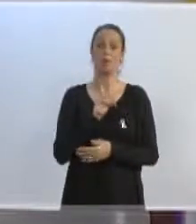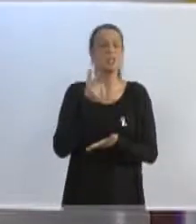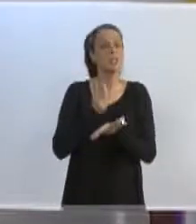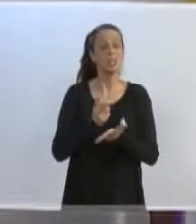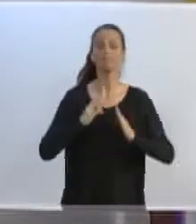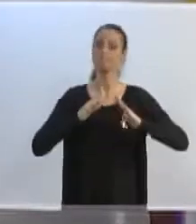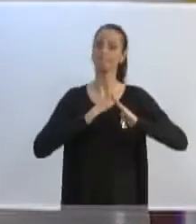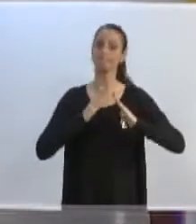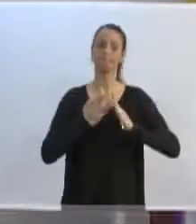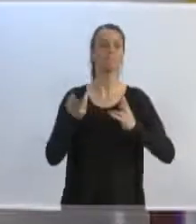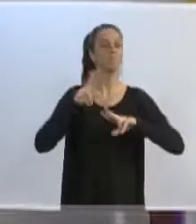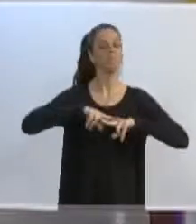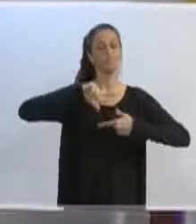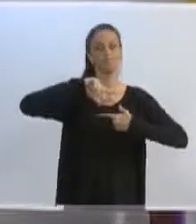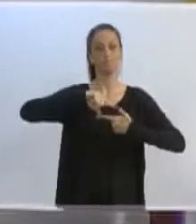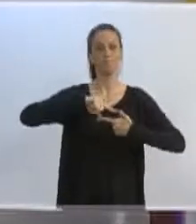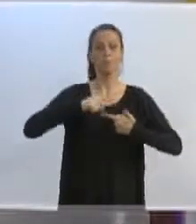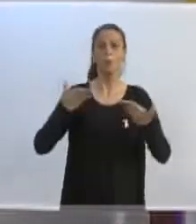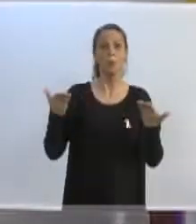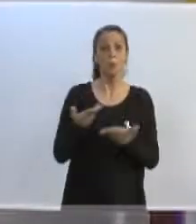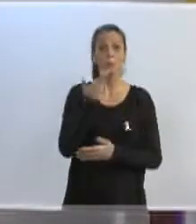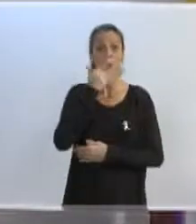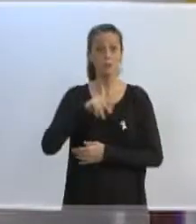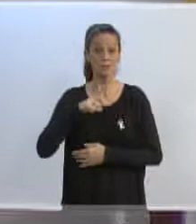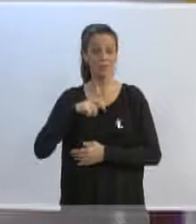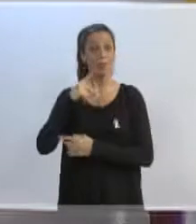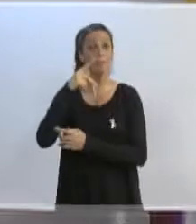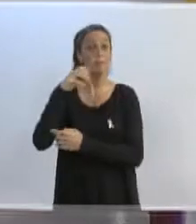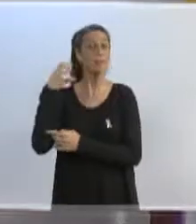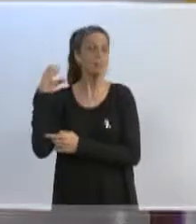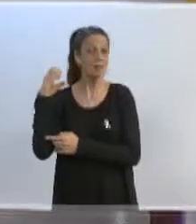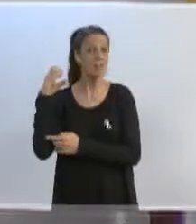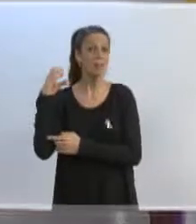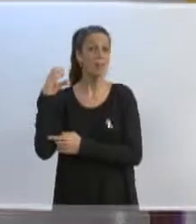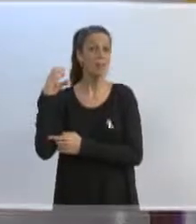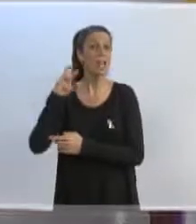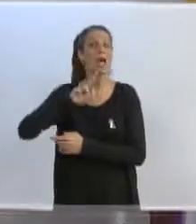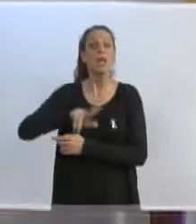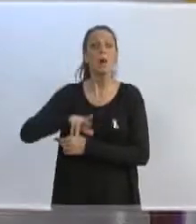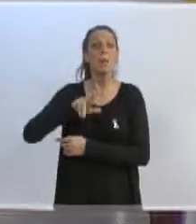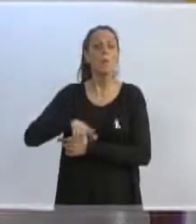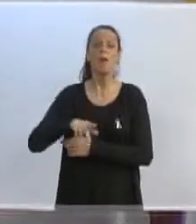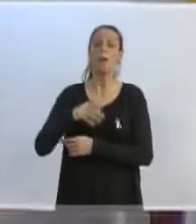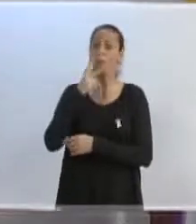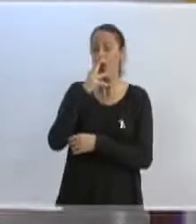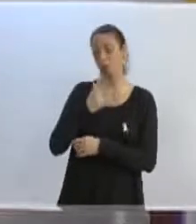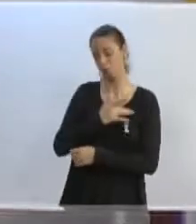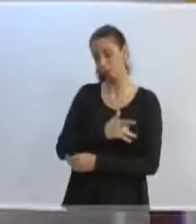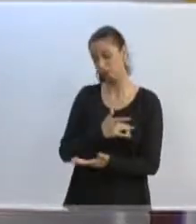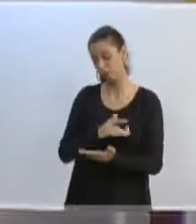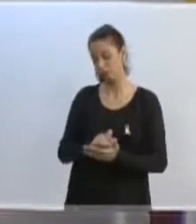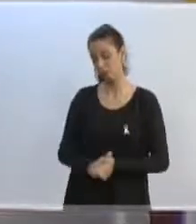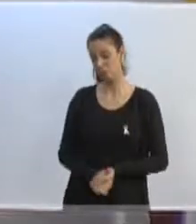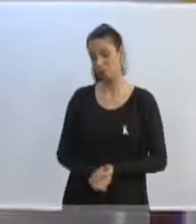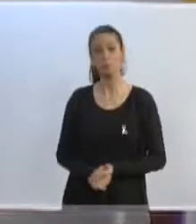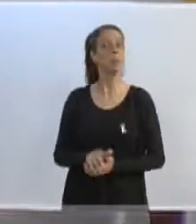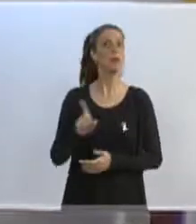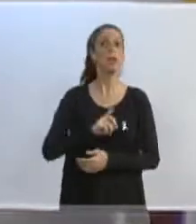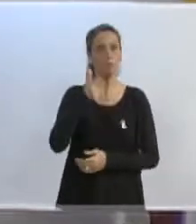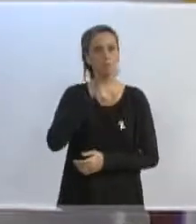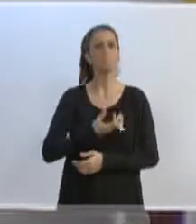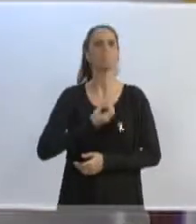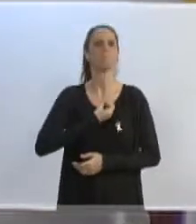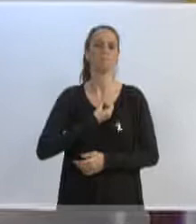em casa. Hoje em dia, uma criança que tem paralisia cerebral, ela não é mais um tadinho, não é mais um coitado, ela é uma